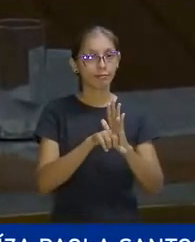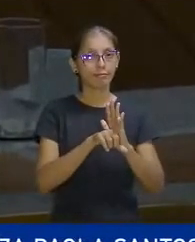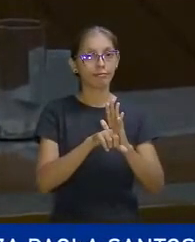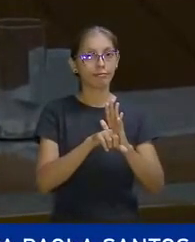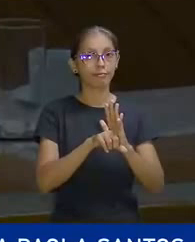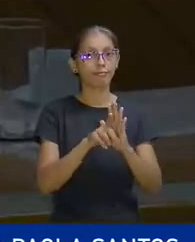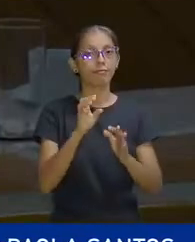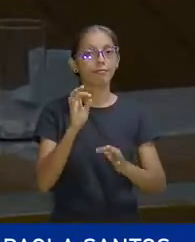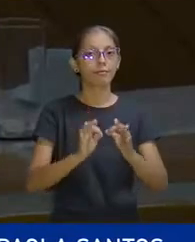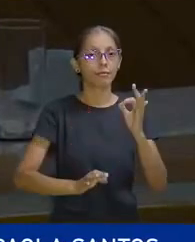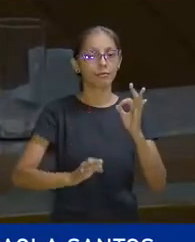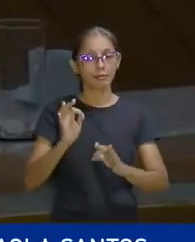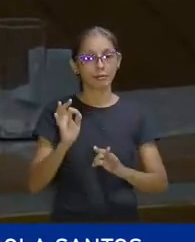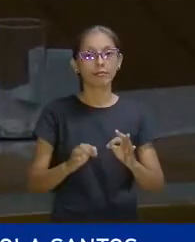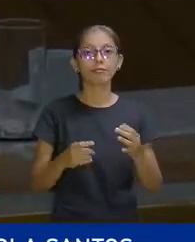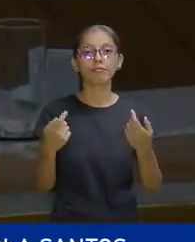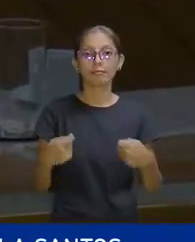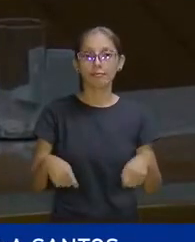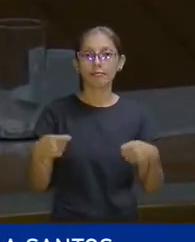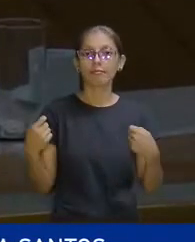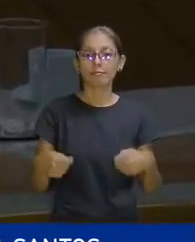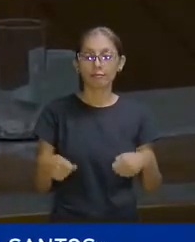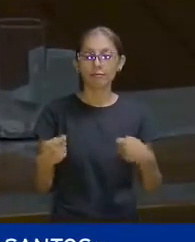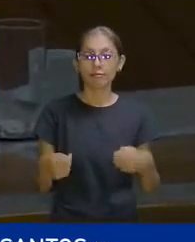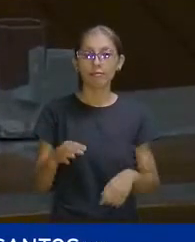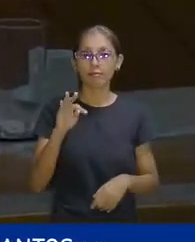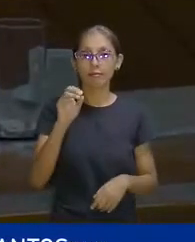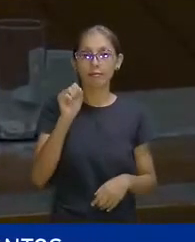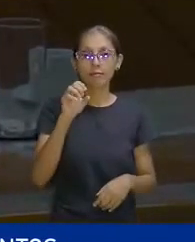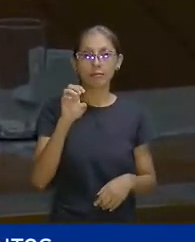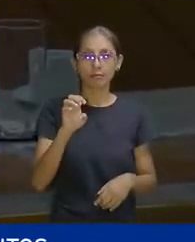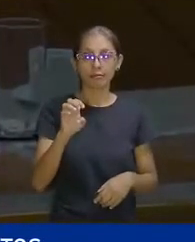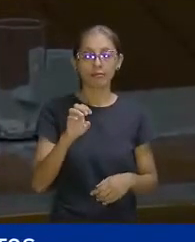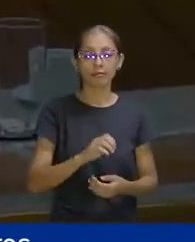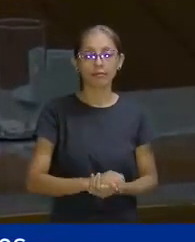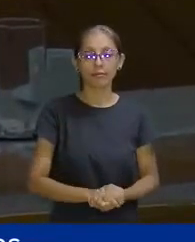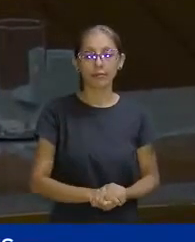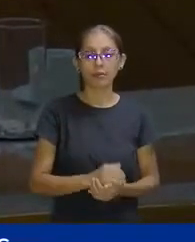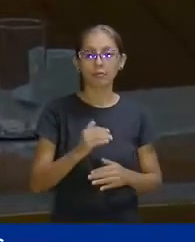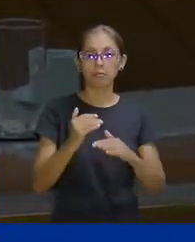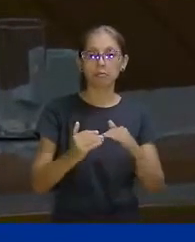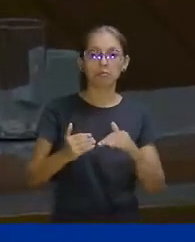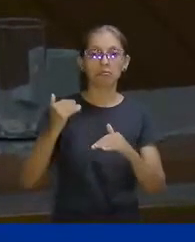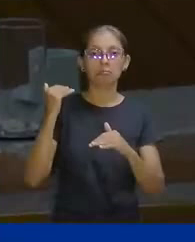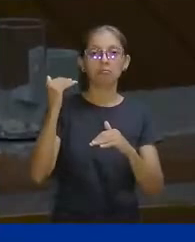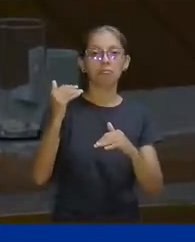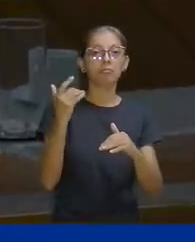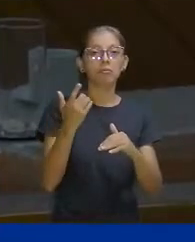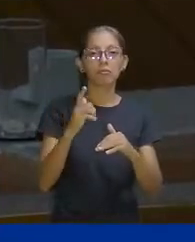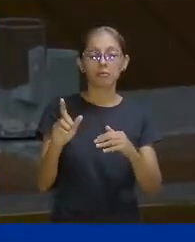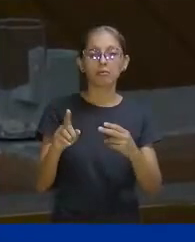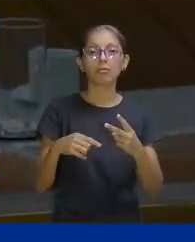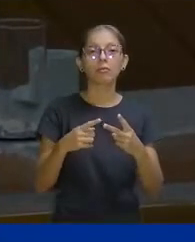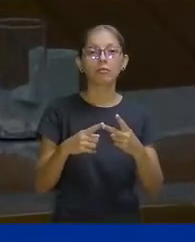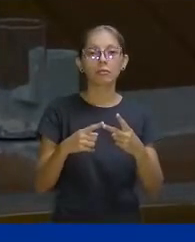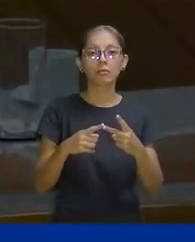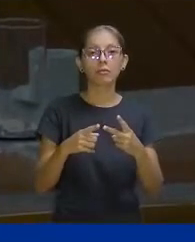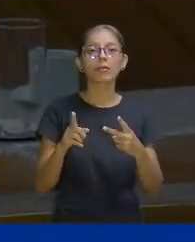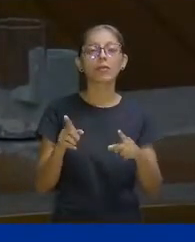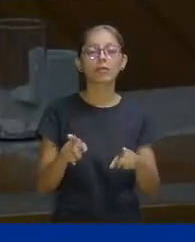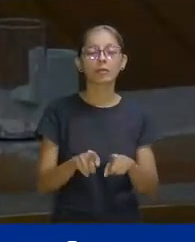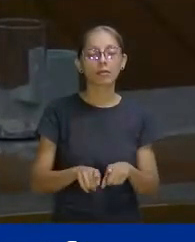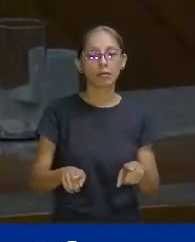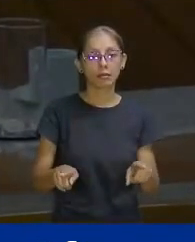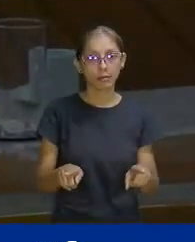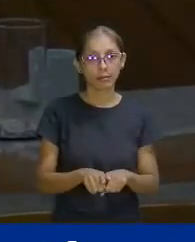como fugir disso. O TSE, a Corte Superior, todas as Cortes Superiores, por óbvio, elas também